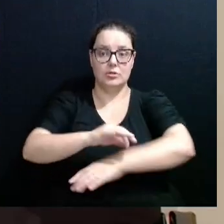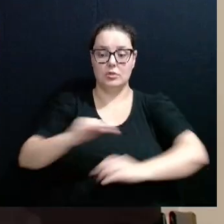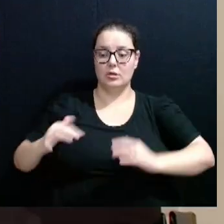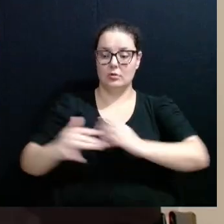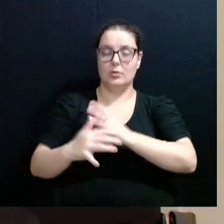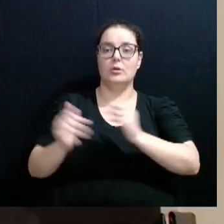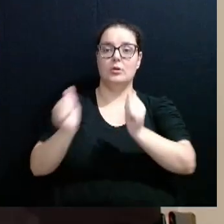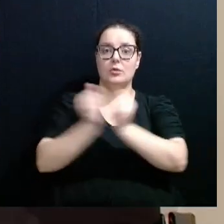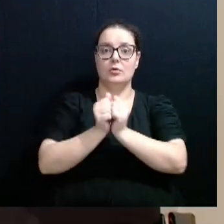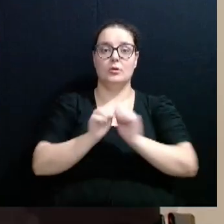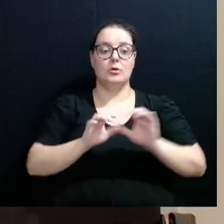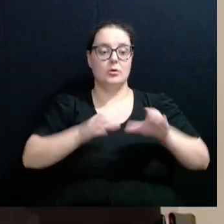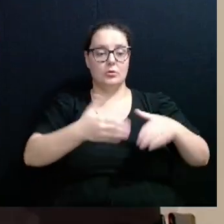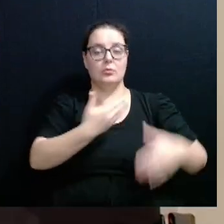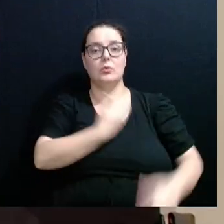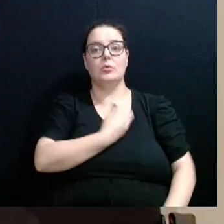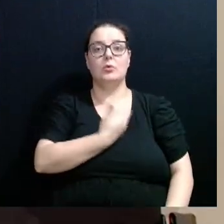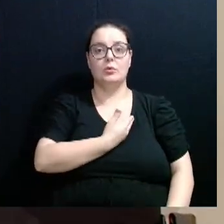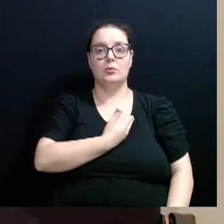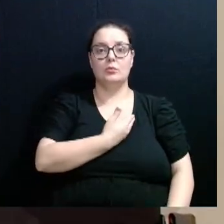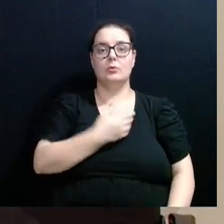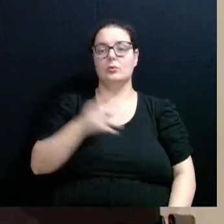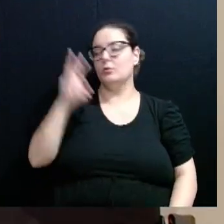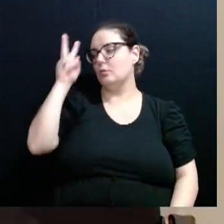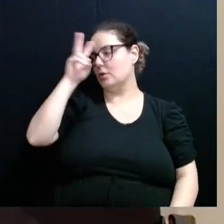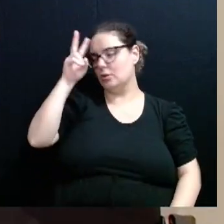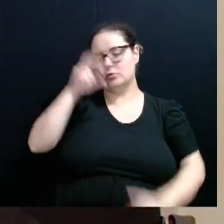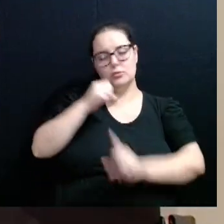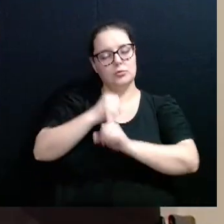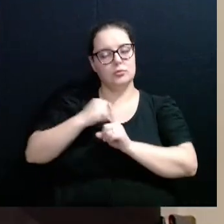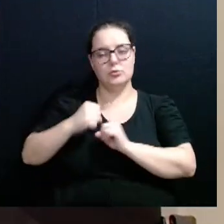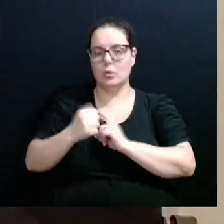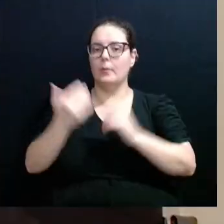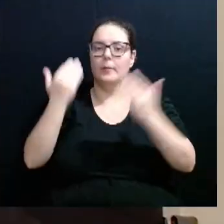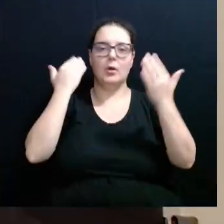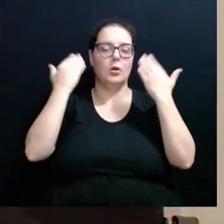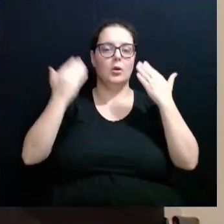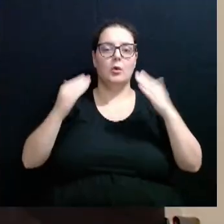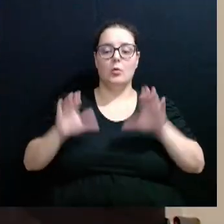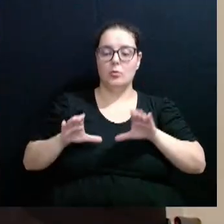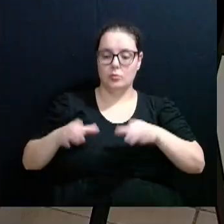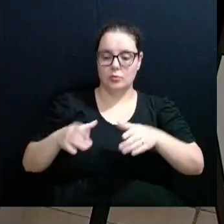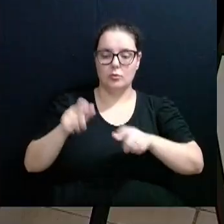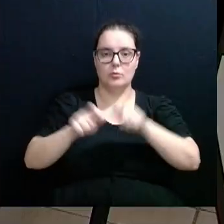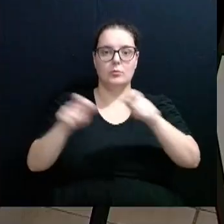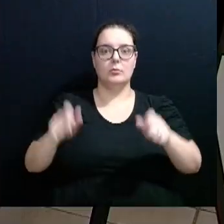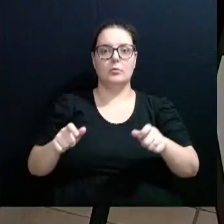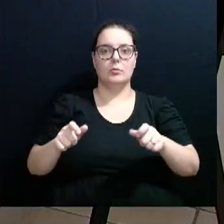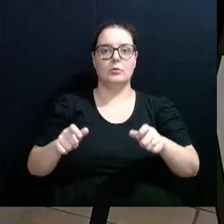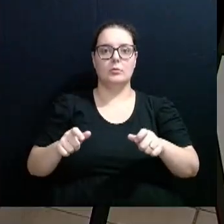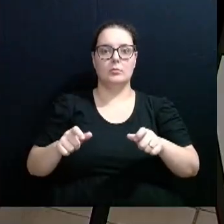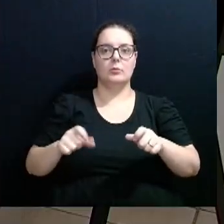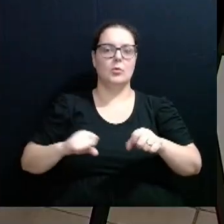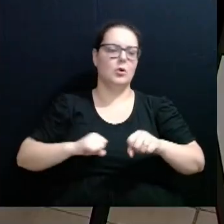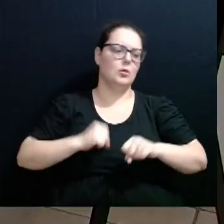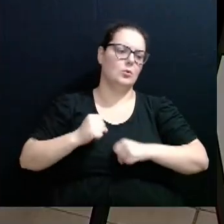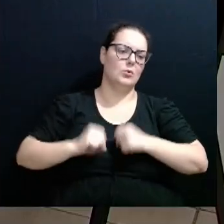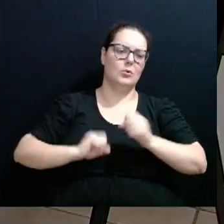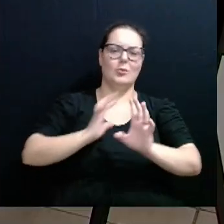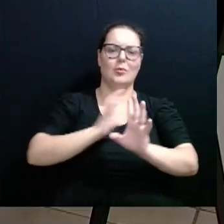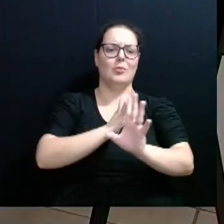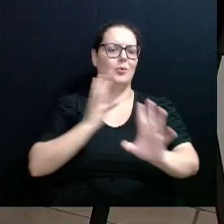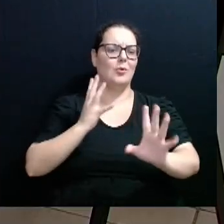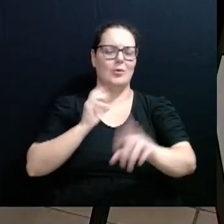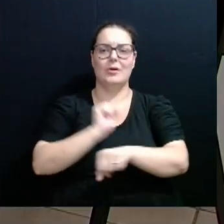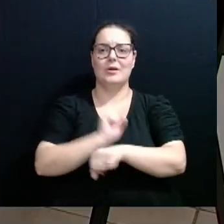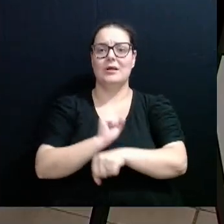amigos historiador, sociólogo, psicólogo, um grupo de pessoas indignado com a fila de espera. A gente tem